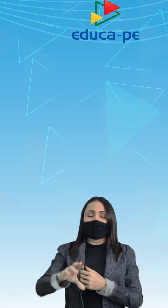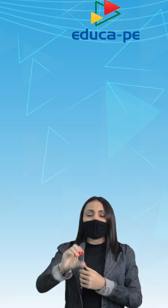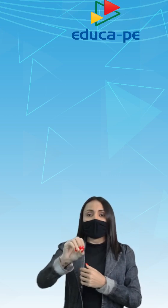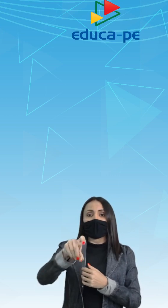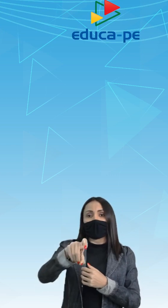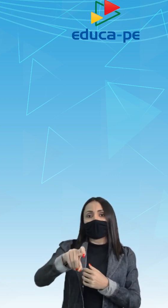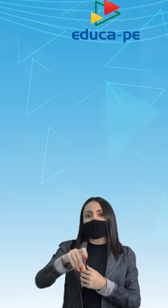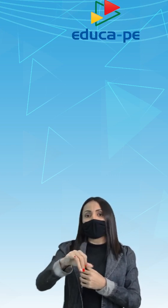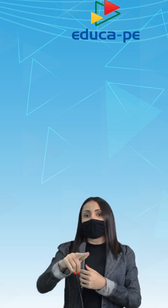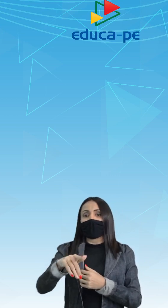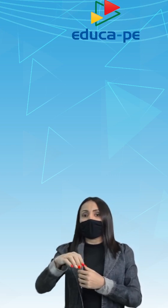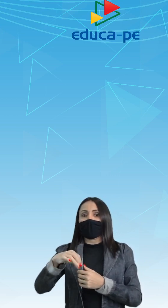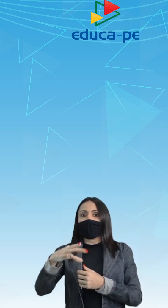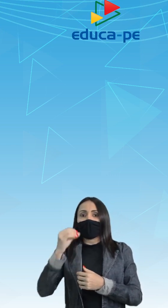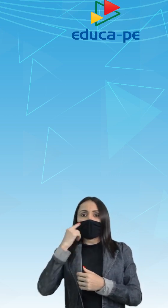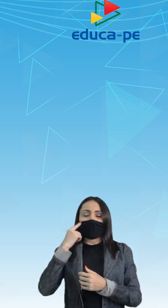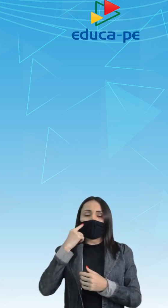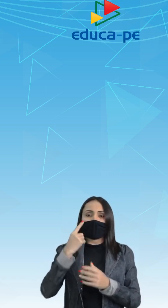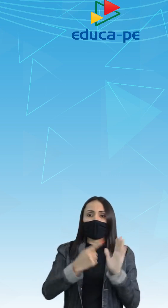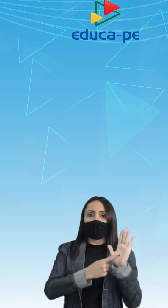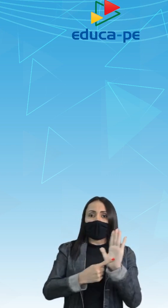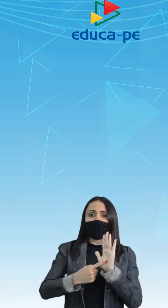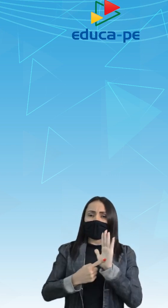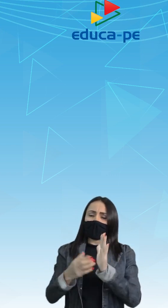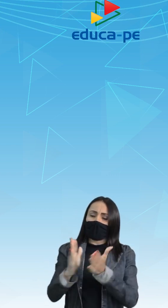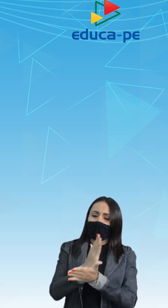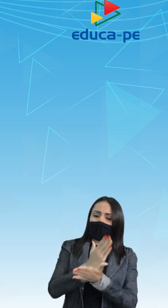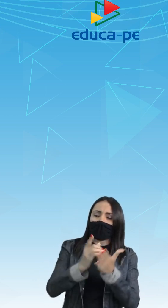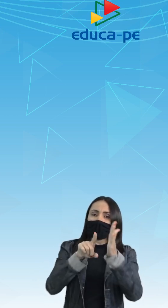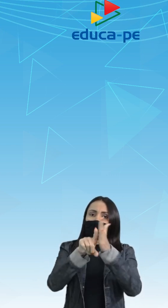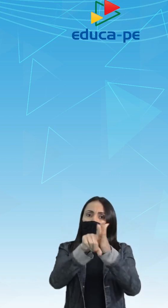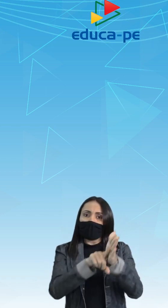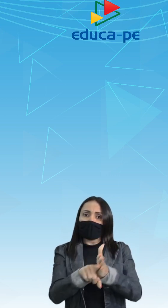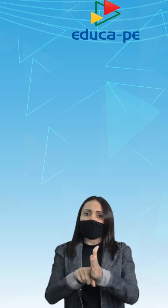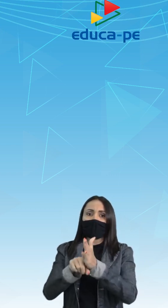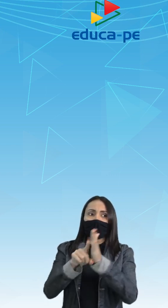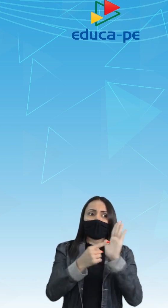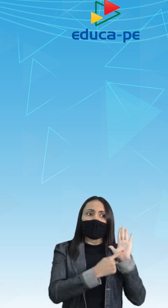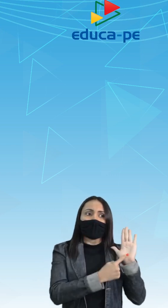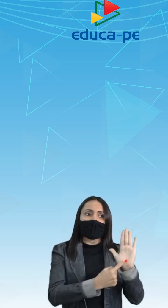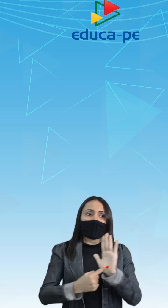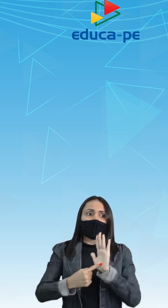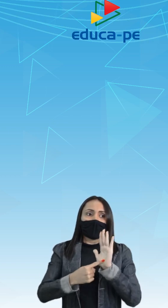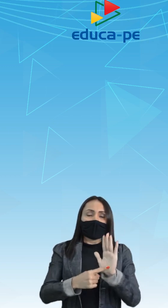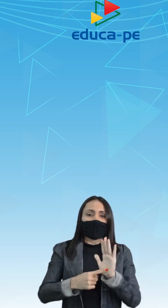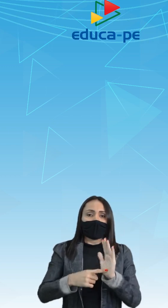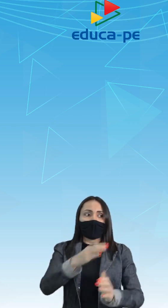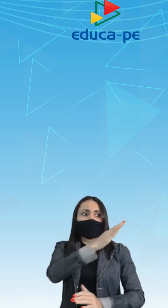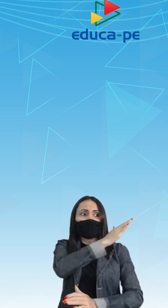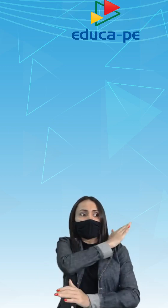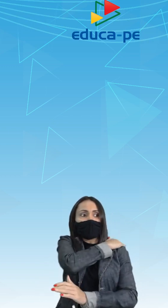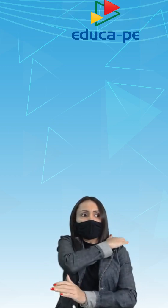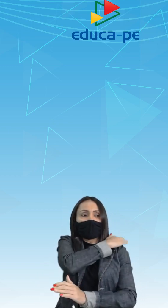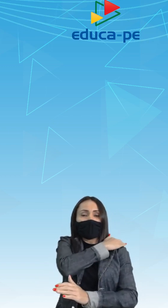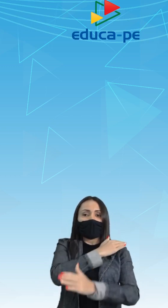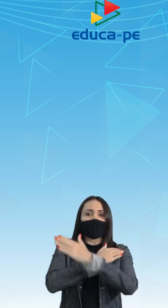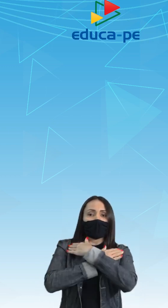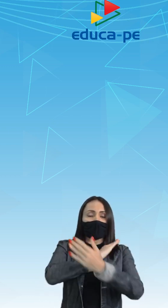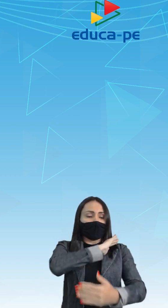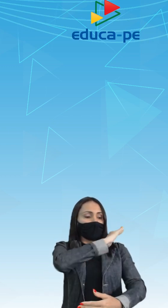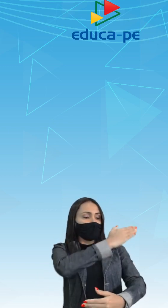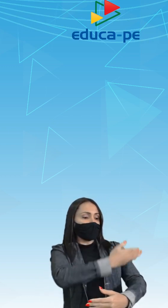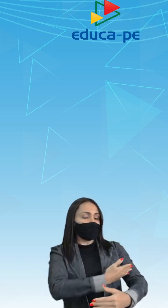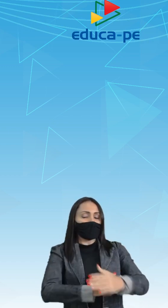oxigênio. Como mostram ali algumas pesquisas que irão demonstrar que os pulmões e os